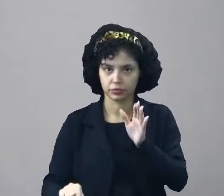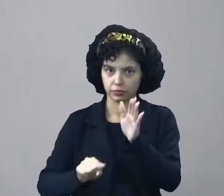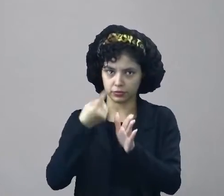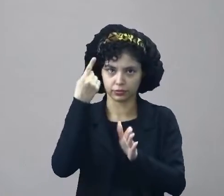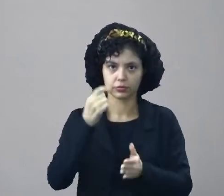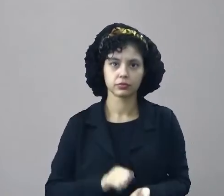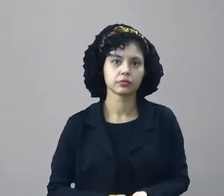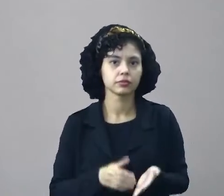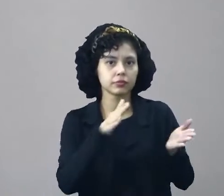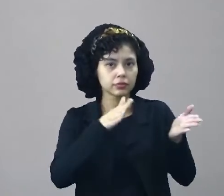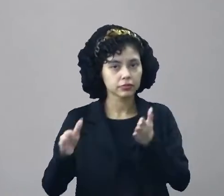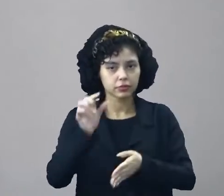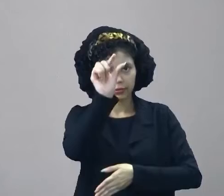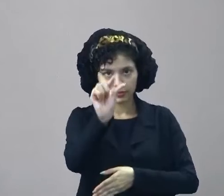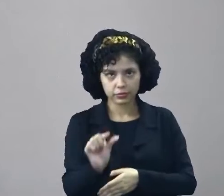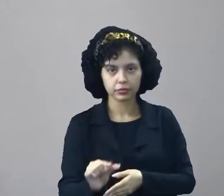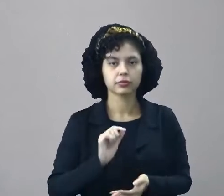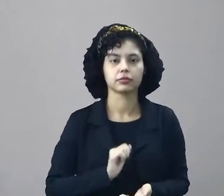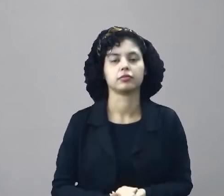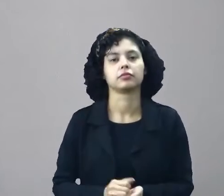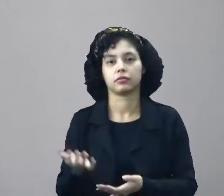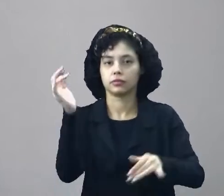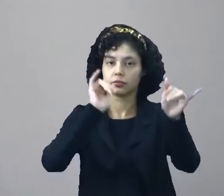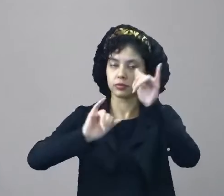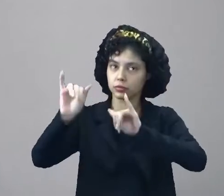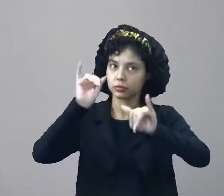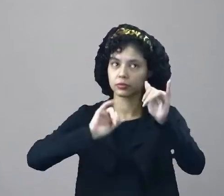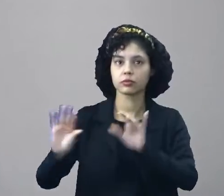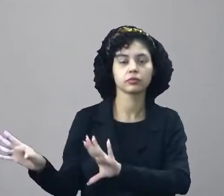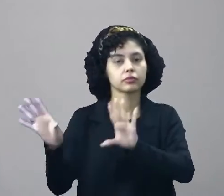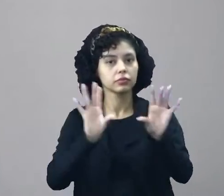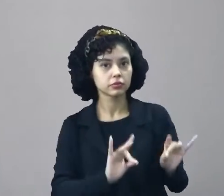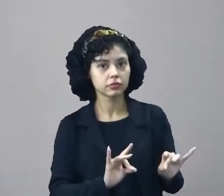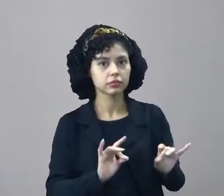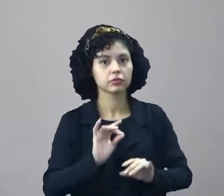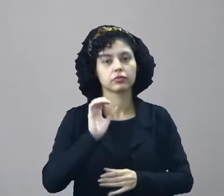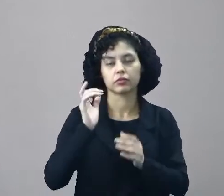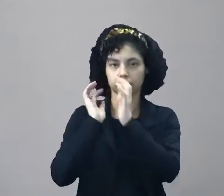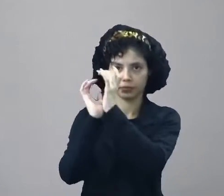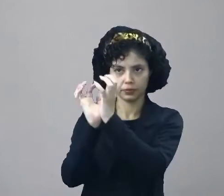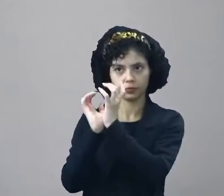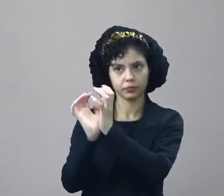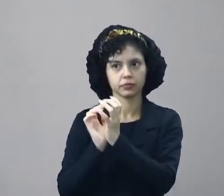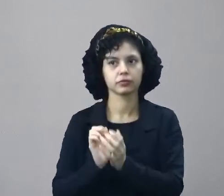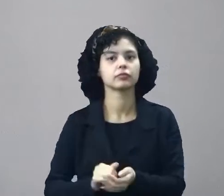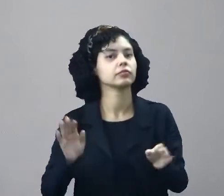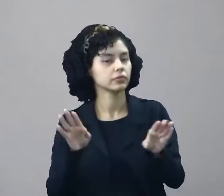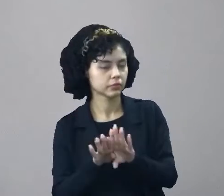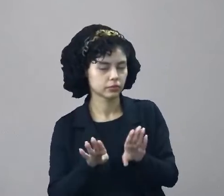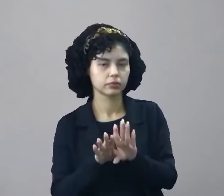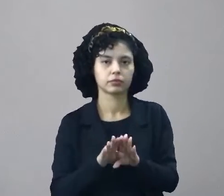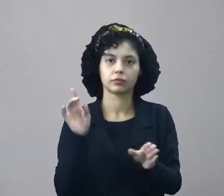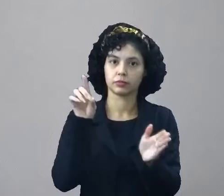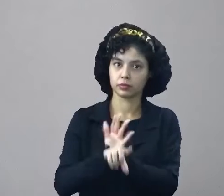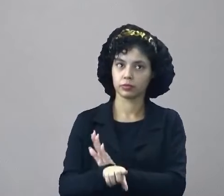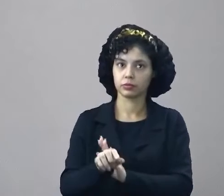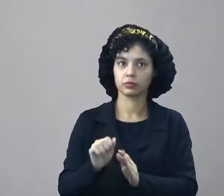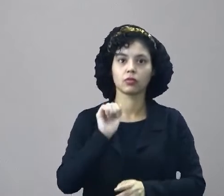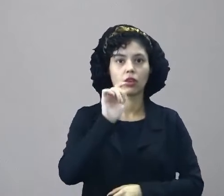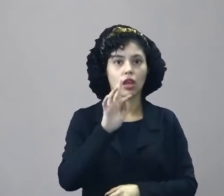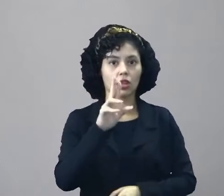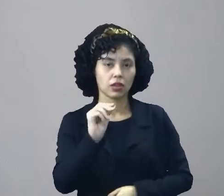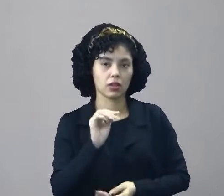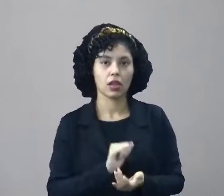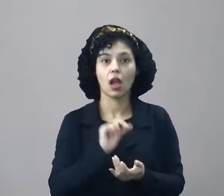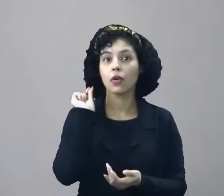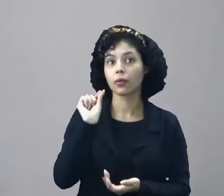ela passa pela medula espinhal, que vai levar essa informação para o cérebro, E também tem a questão do ato reflexo.